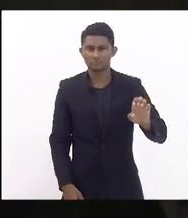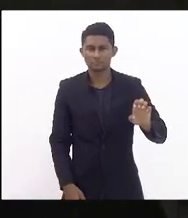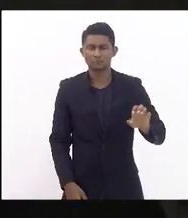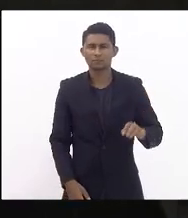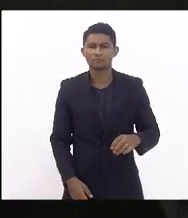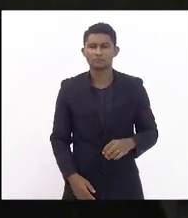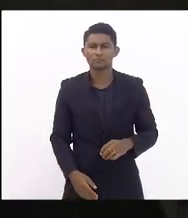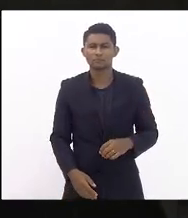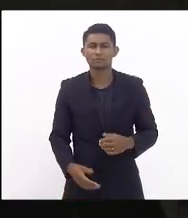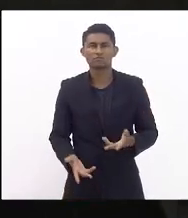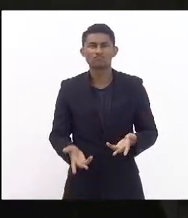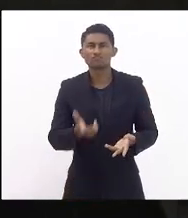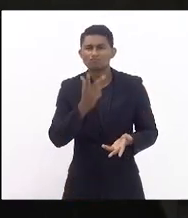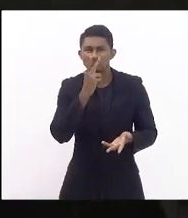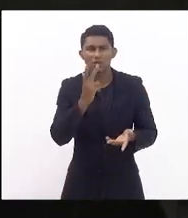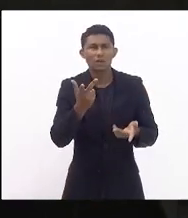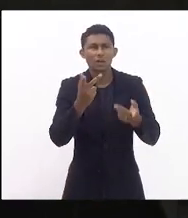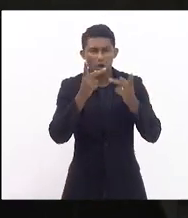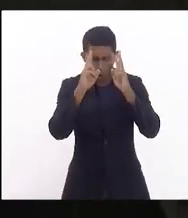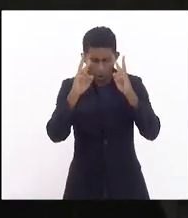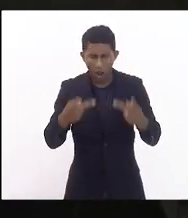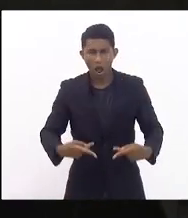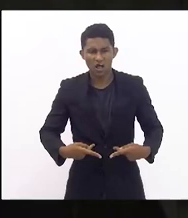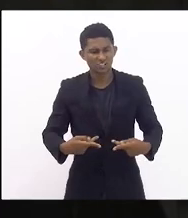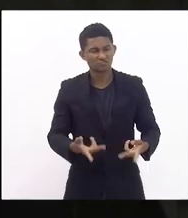ideário humanitário.